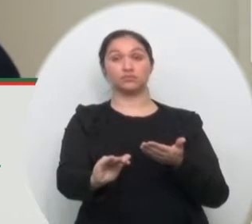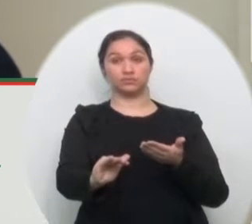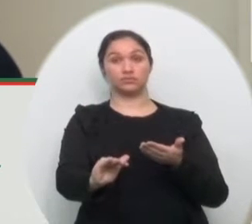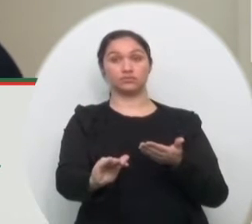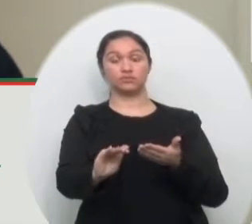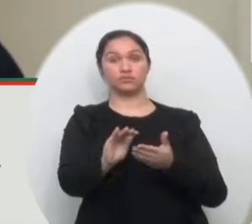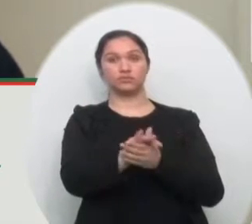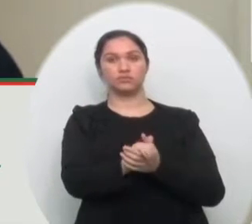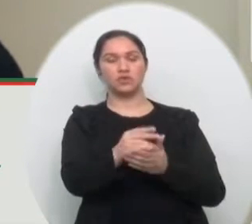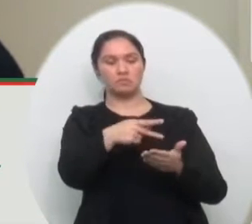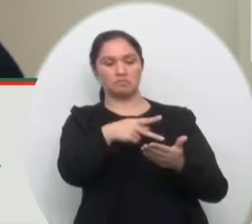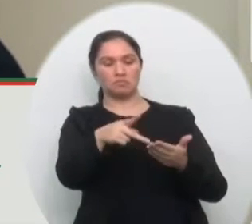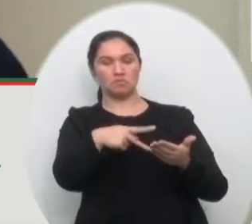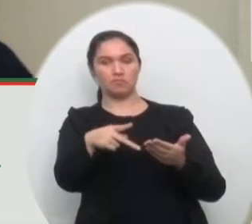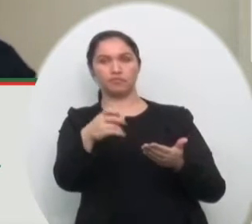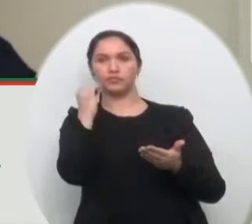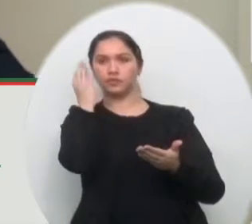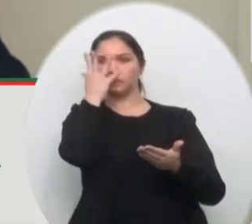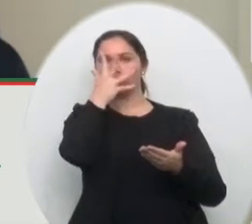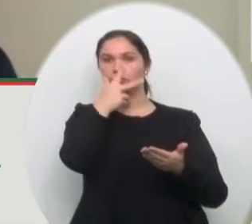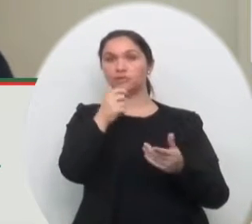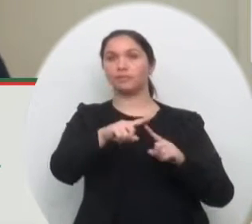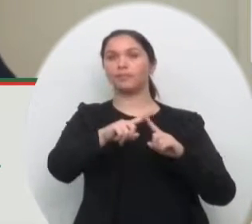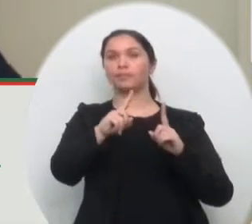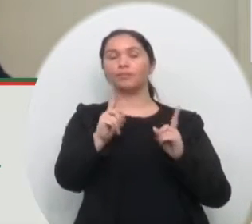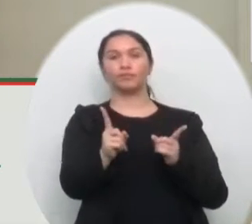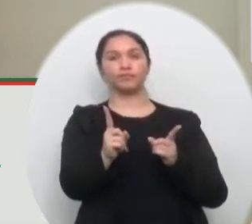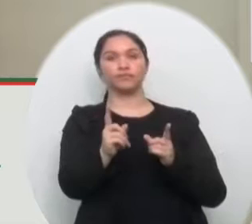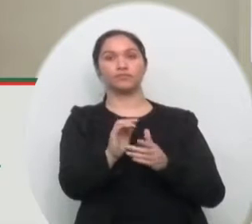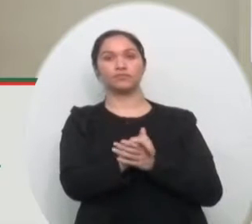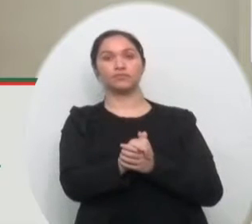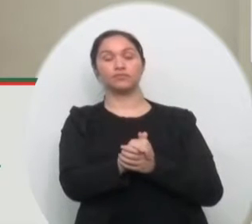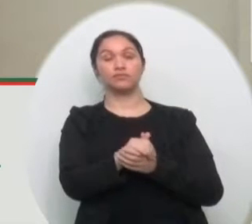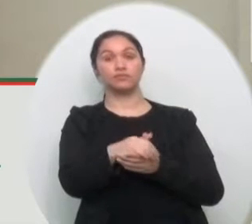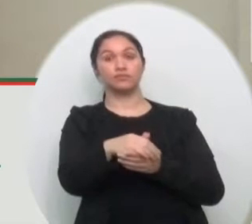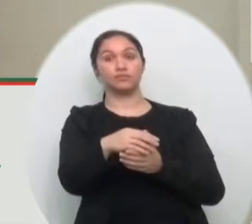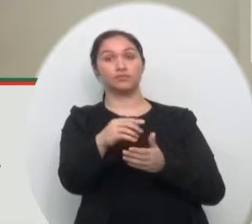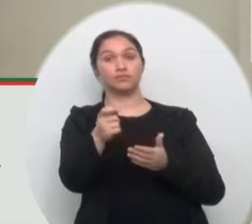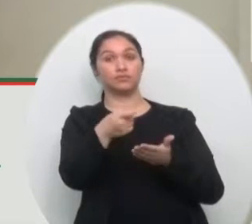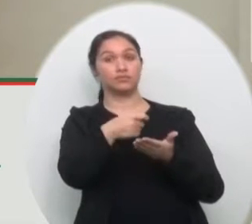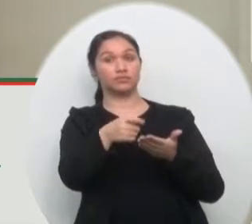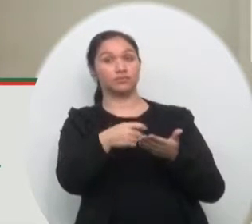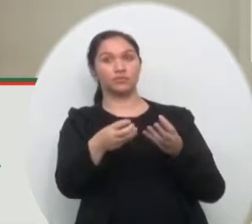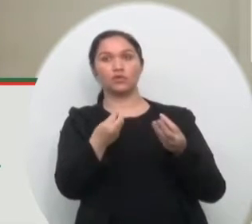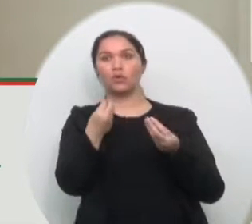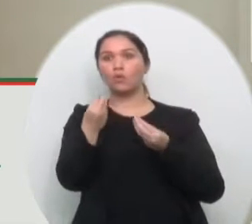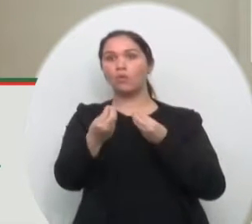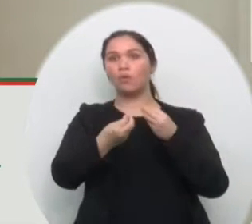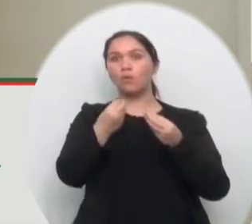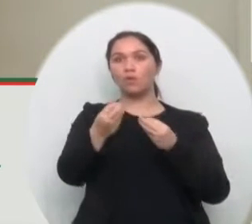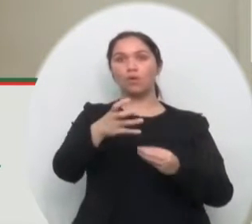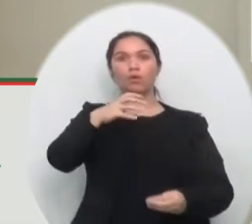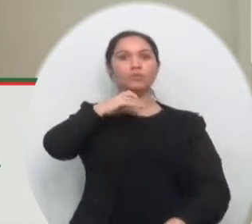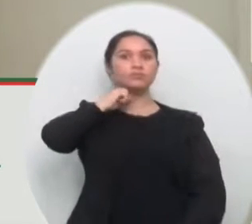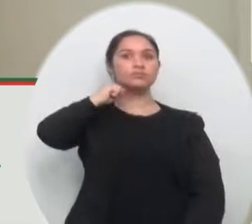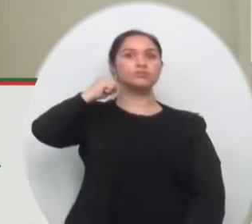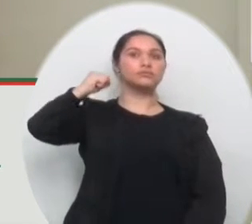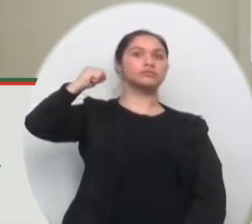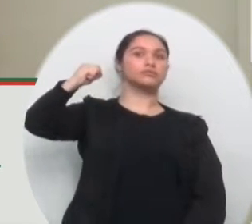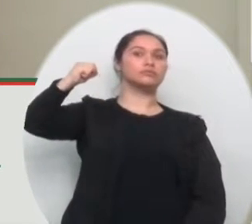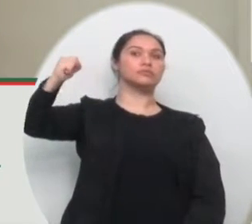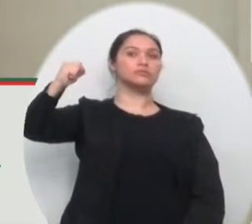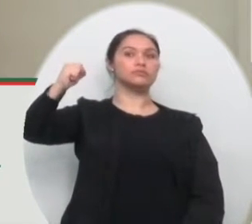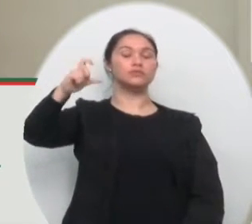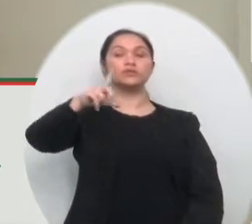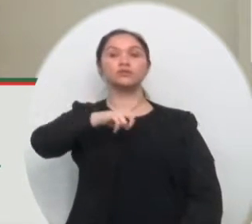muito bonito, porém, com o seguinte dizer, como se enforcar. E ali tem 10